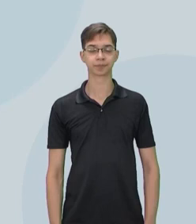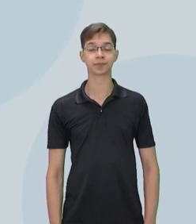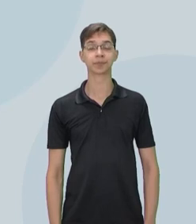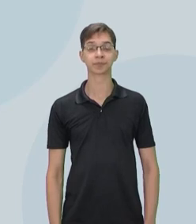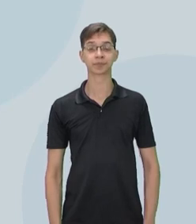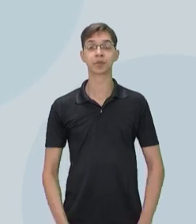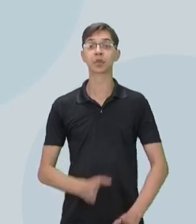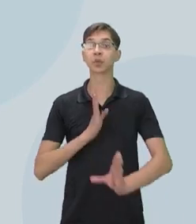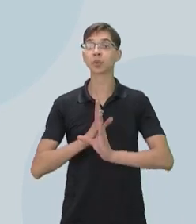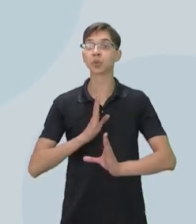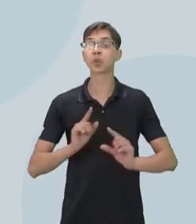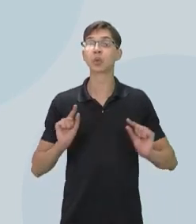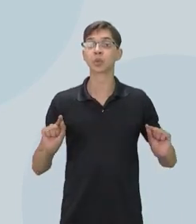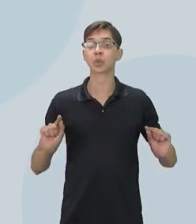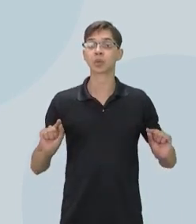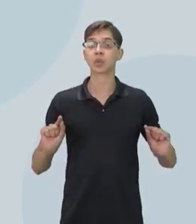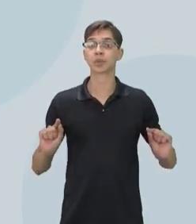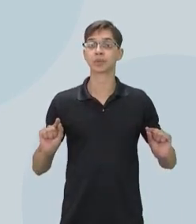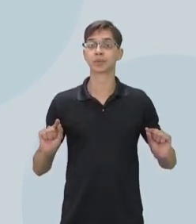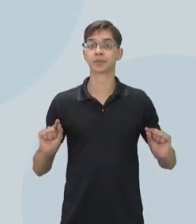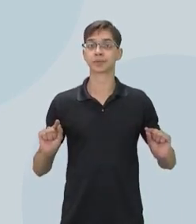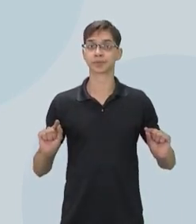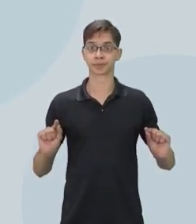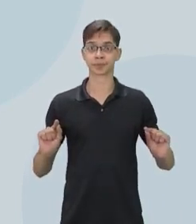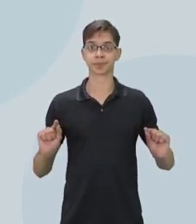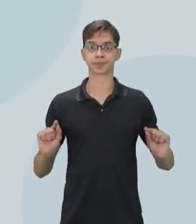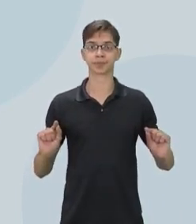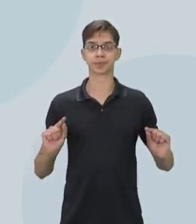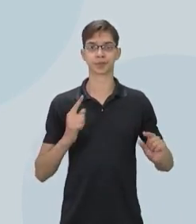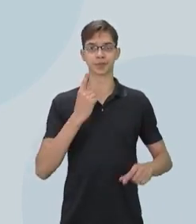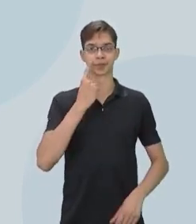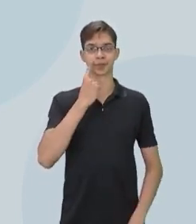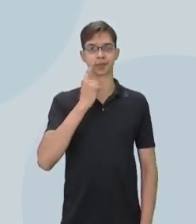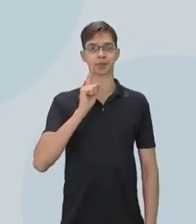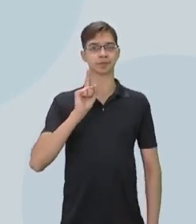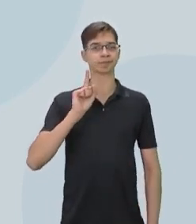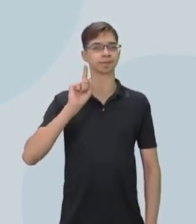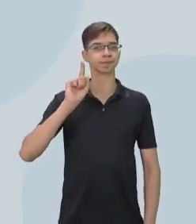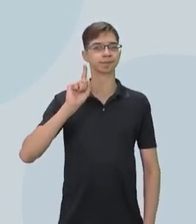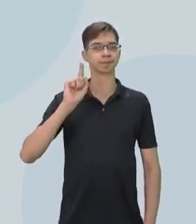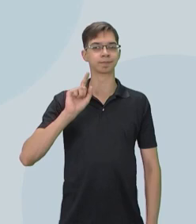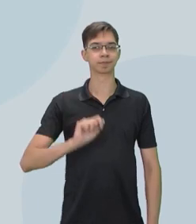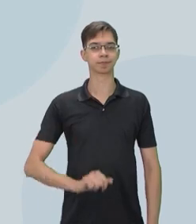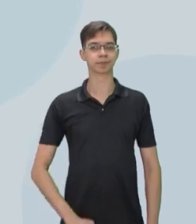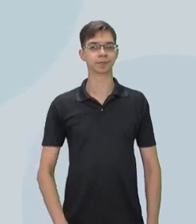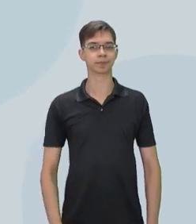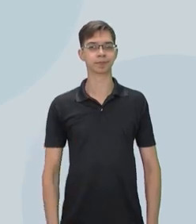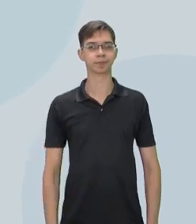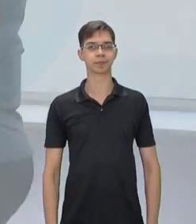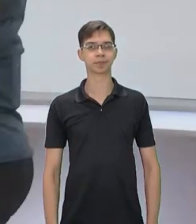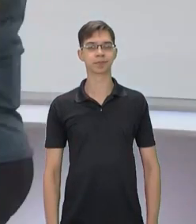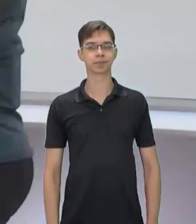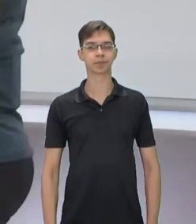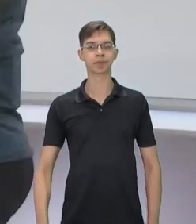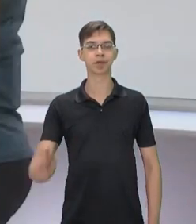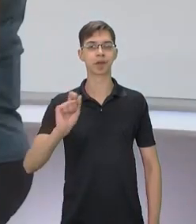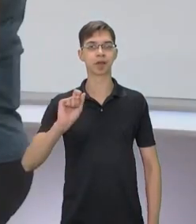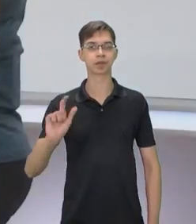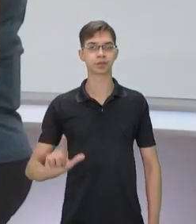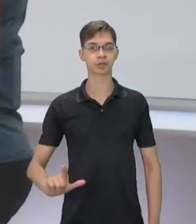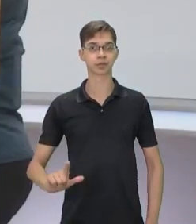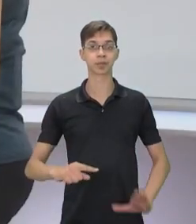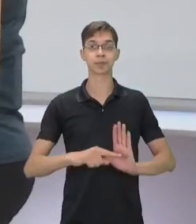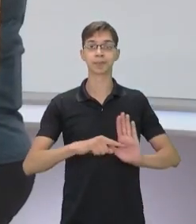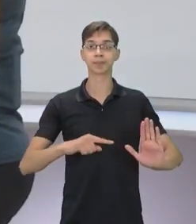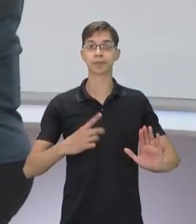esse aqui, ó. Então, a gente já tem aí, ó. Peraí, a gente já tem o que está em azul, menos